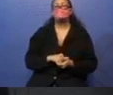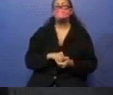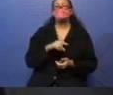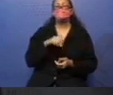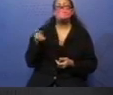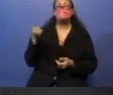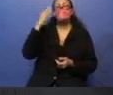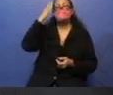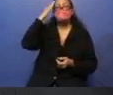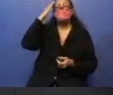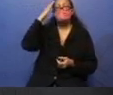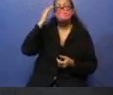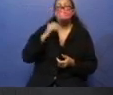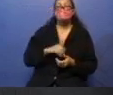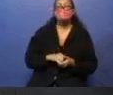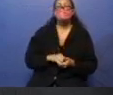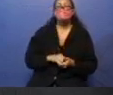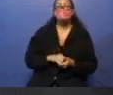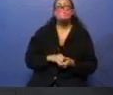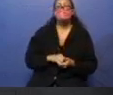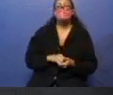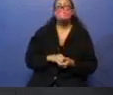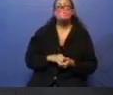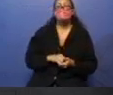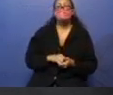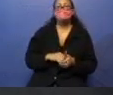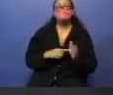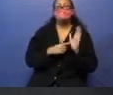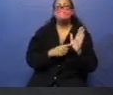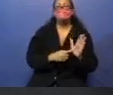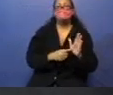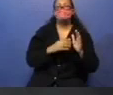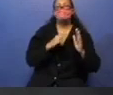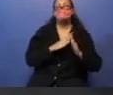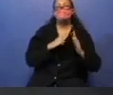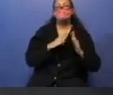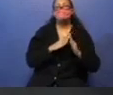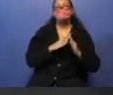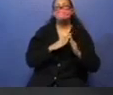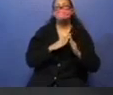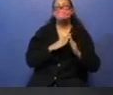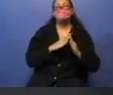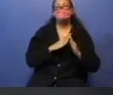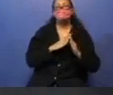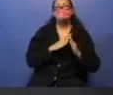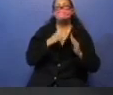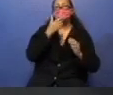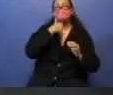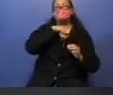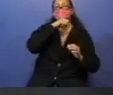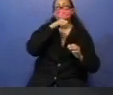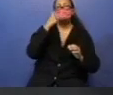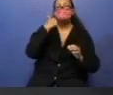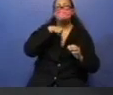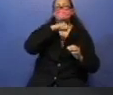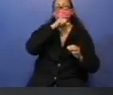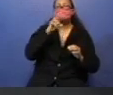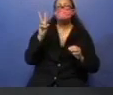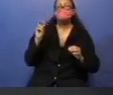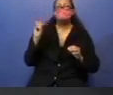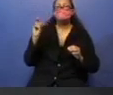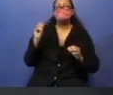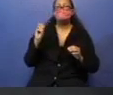Você sabia? É interessante, mostre em casa para a mamãe, para o papai, para a vovó.